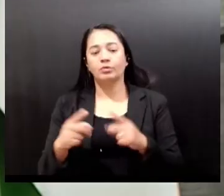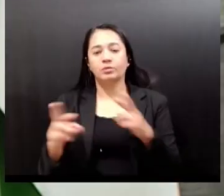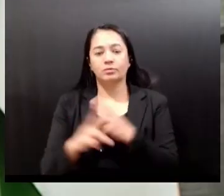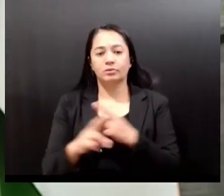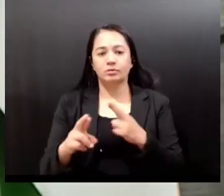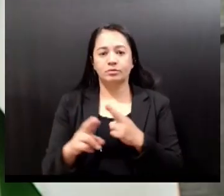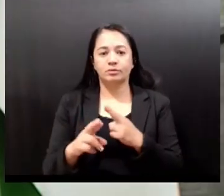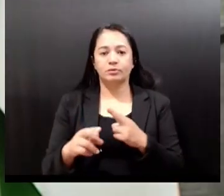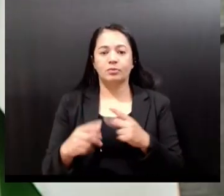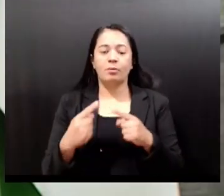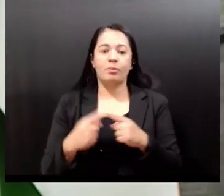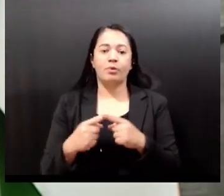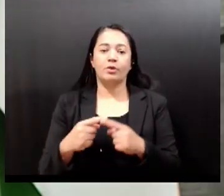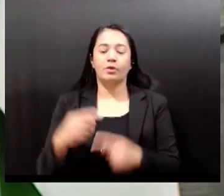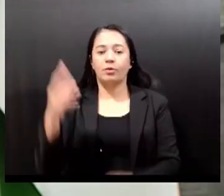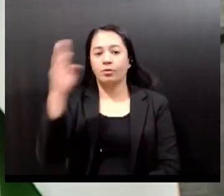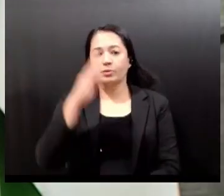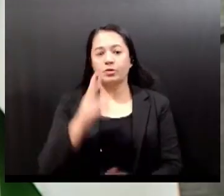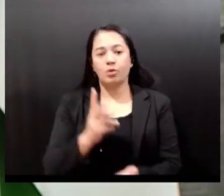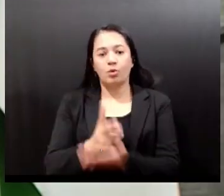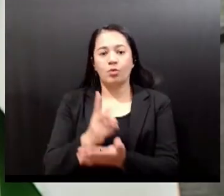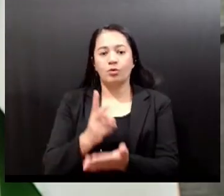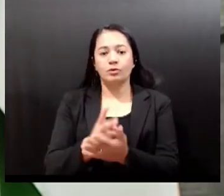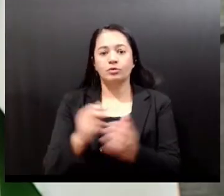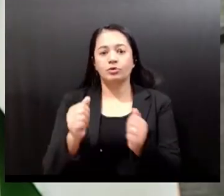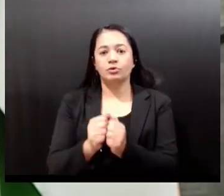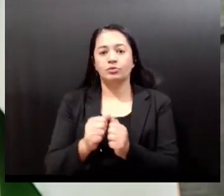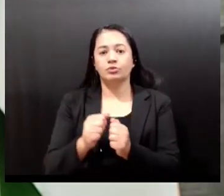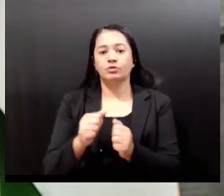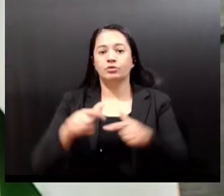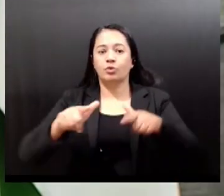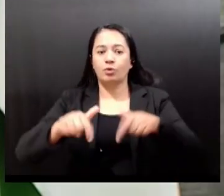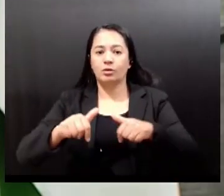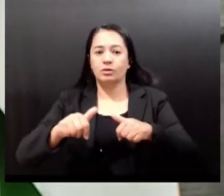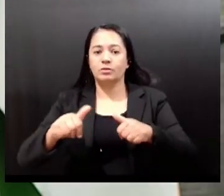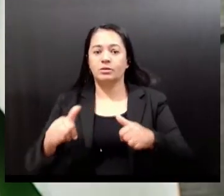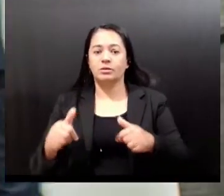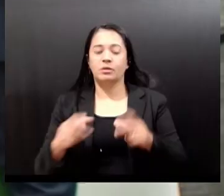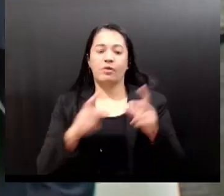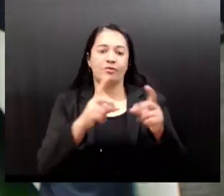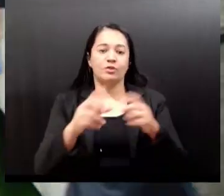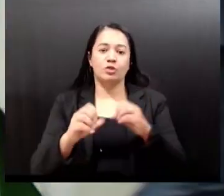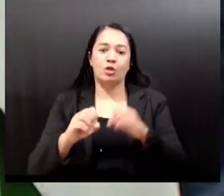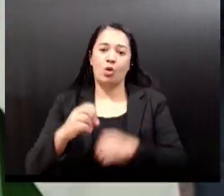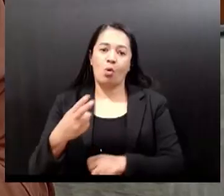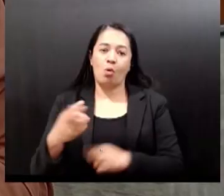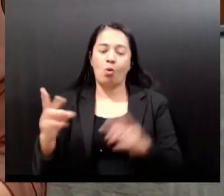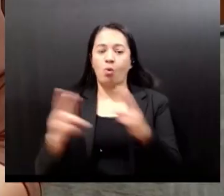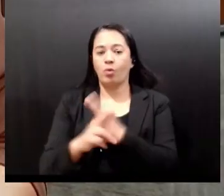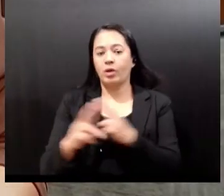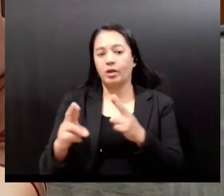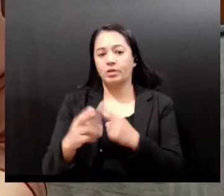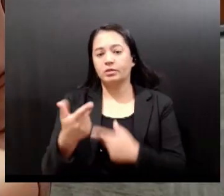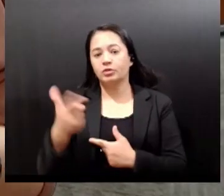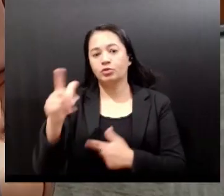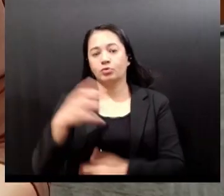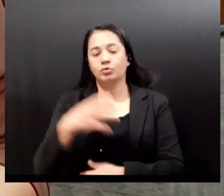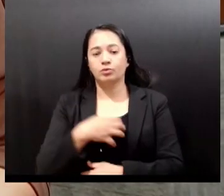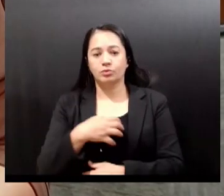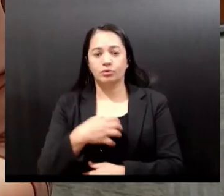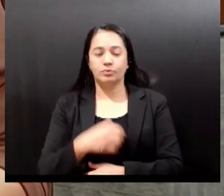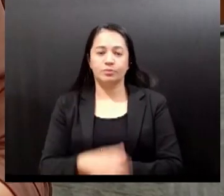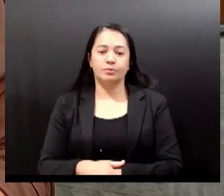brasileiro ainda mantém com o Estado de Israel, sejam comerciais ou sejam relações de cooperação de outras maneiras. Além de definir